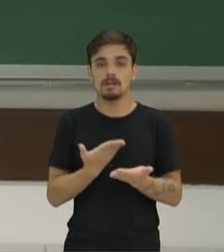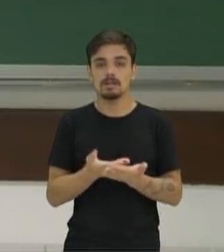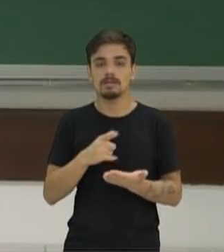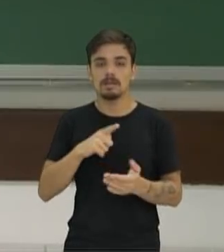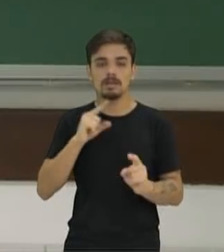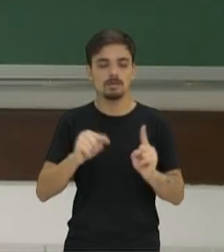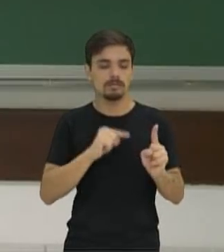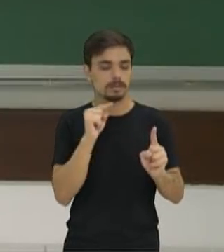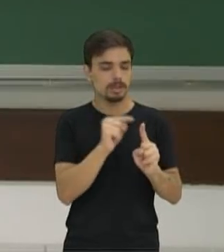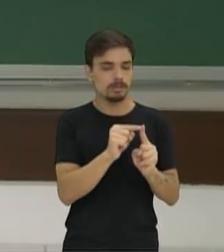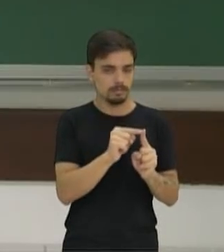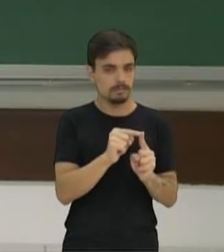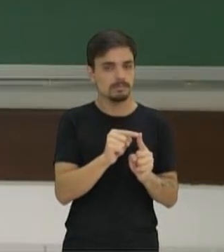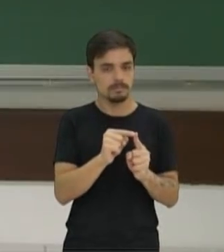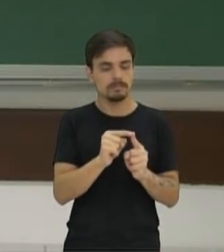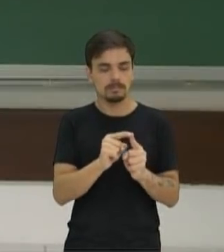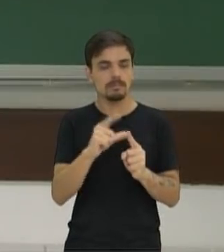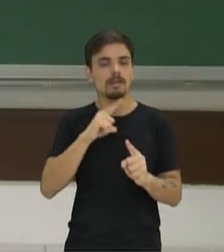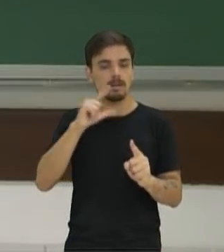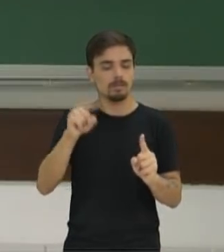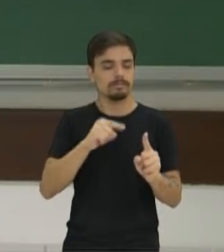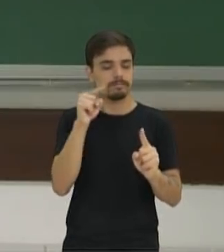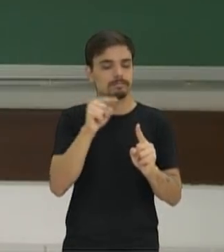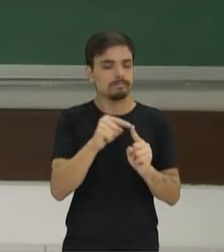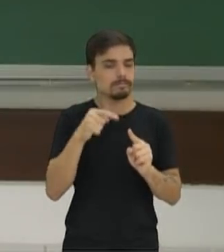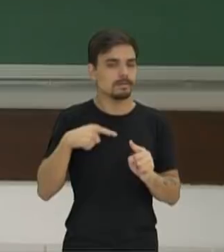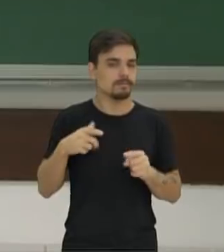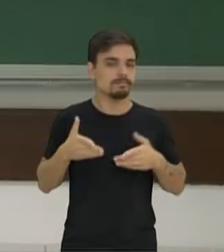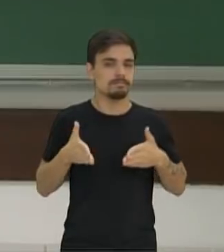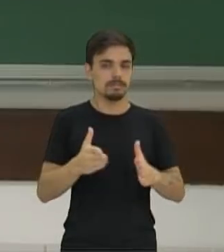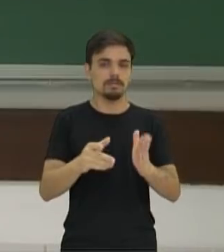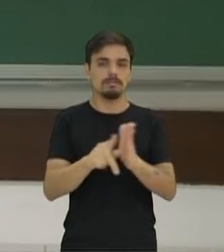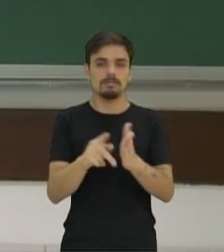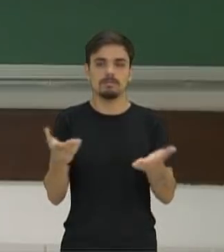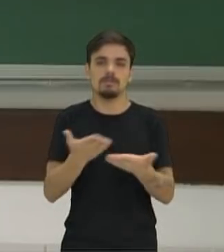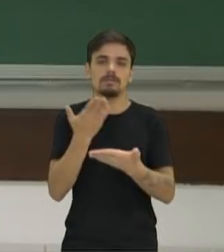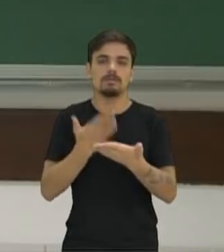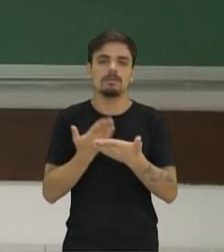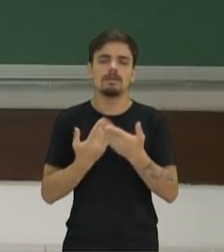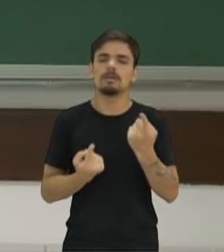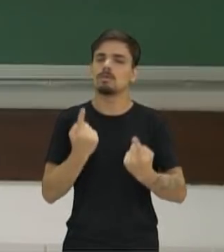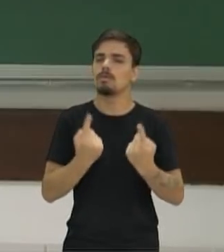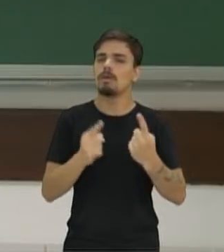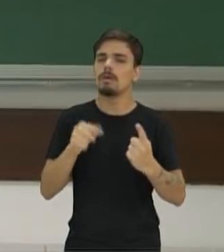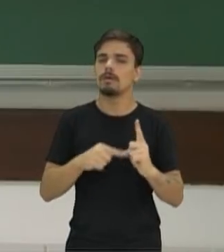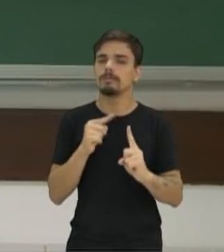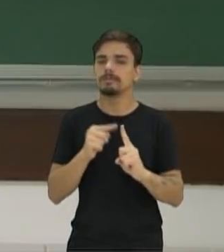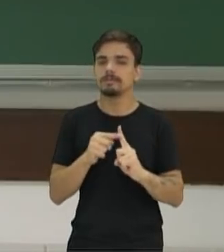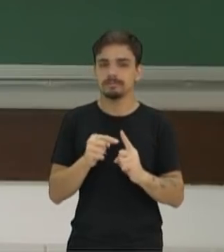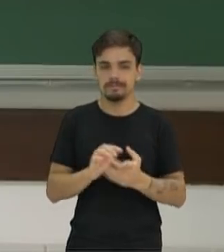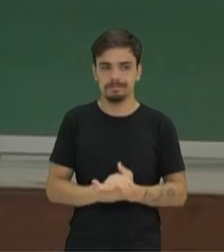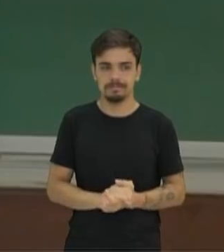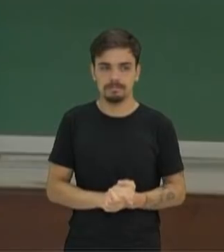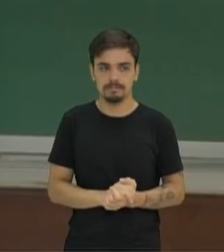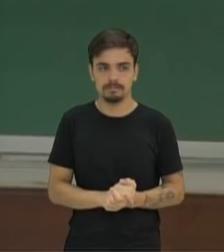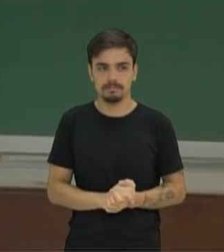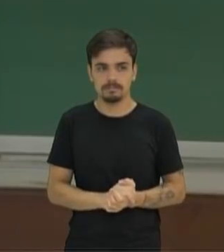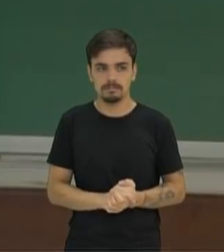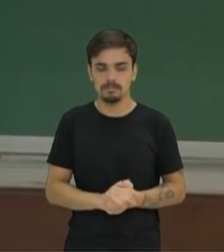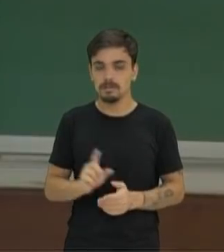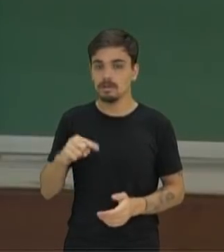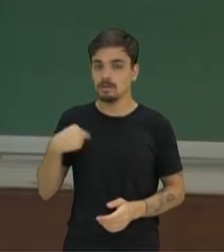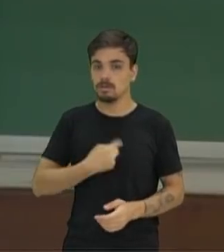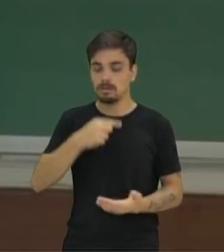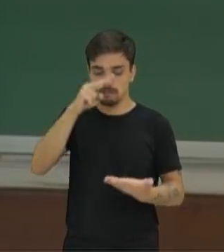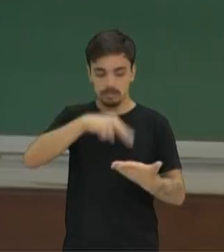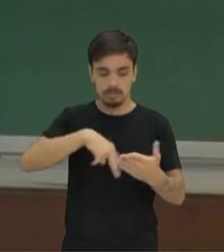nossos objetivos. Então, nós temos objetivos para cumprir na aula de hoje. E quais serão esses objetivos? Olhem só, nós vamos ler